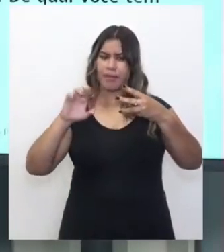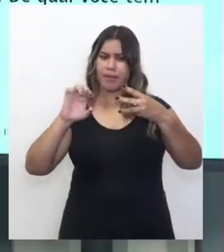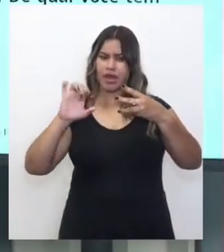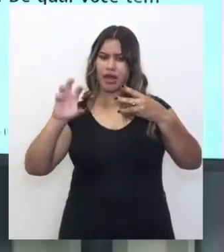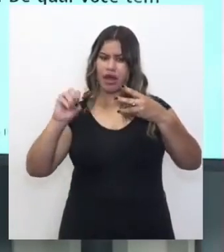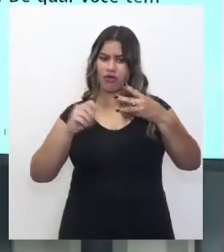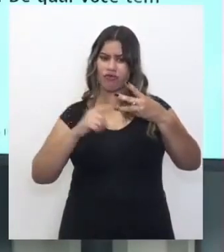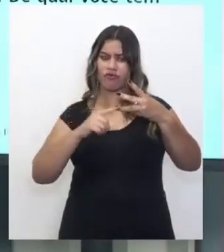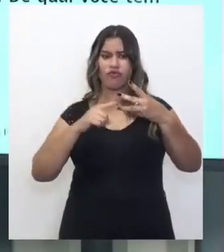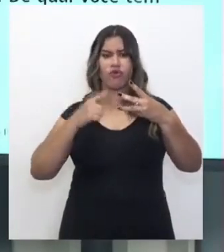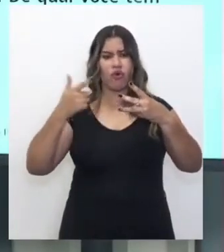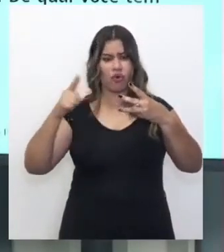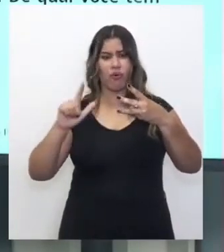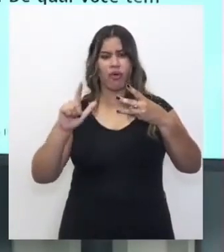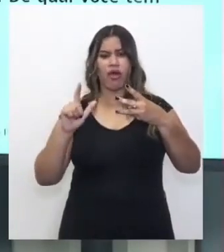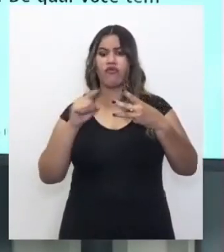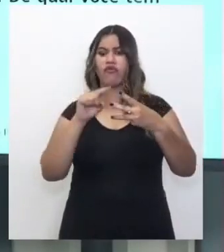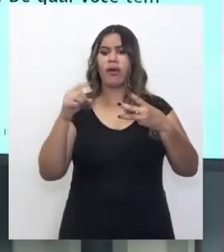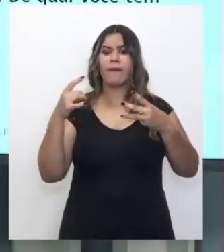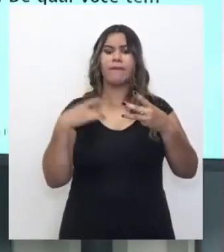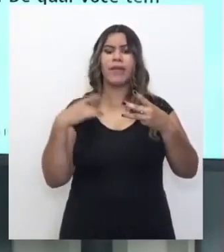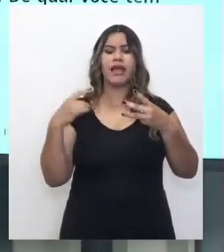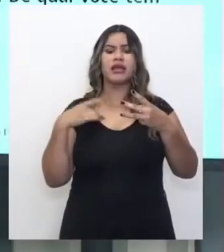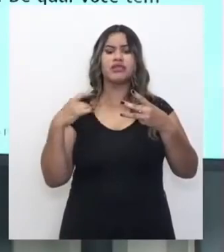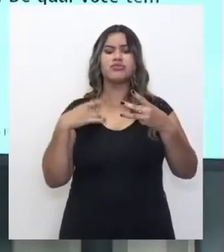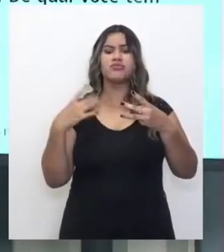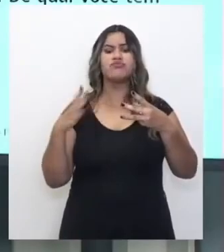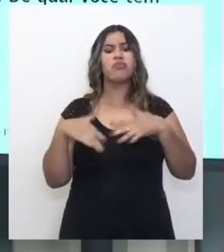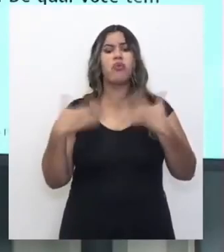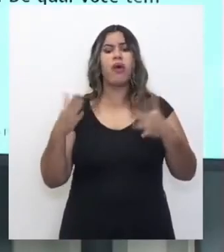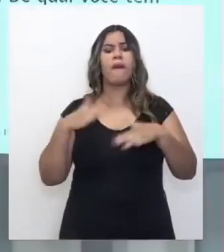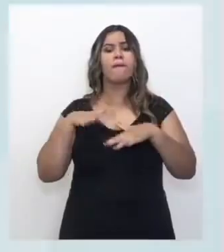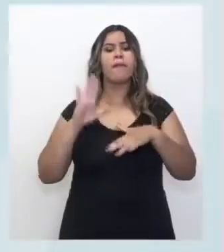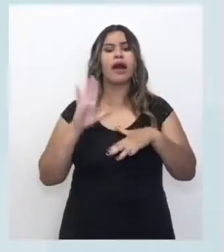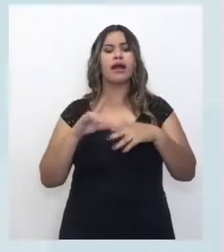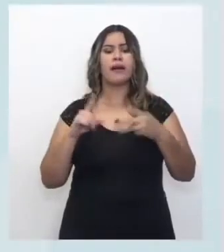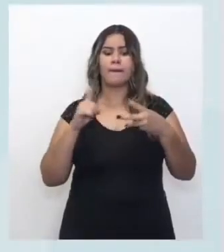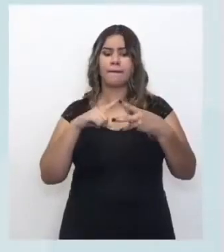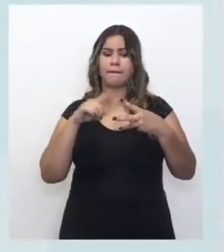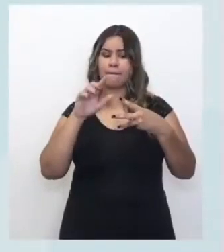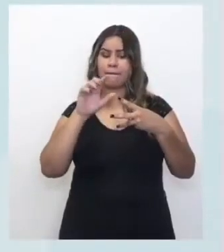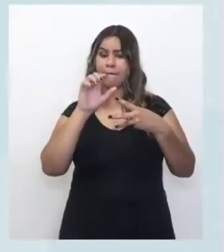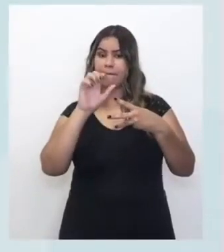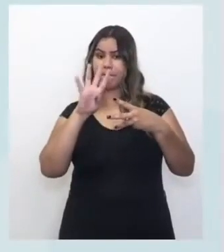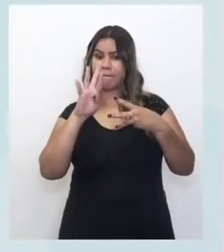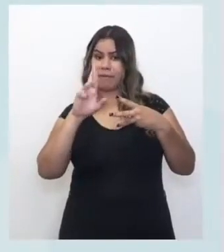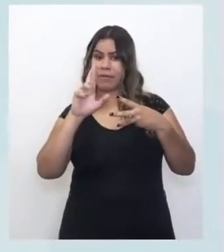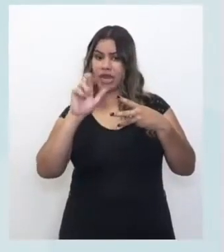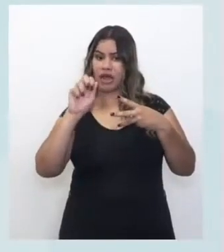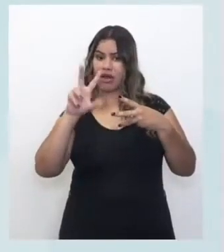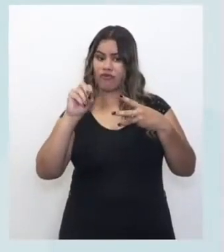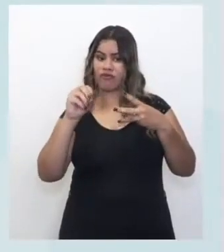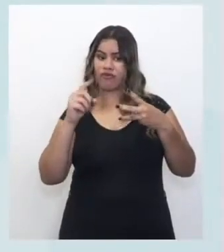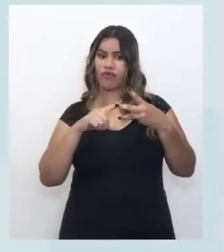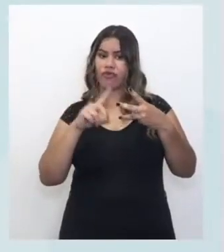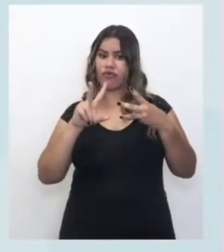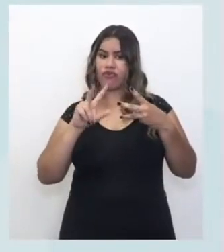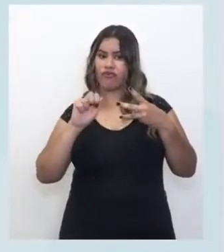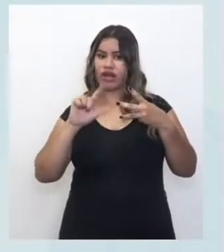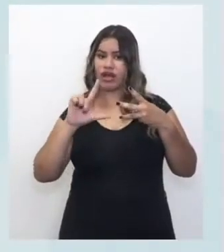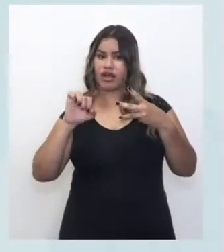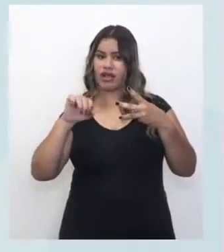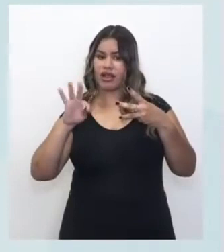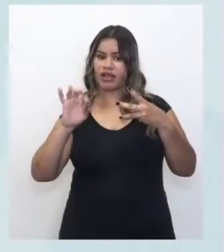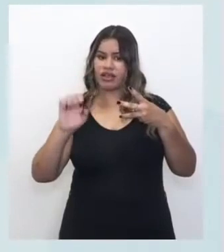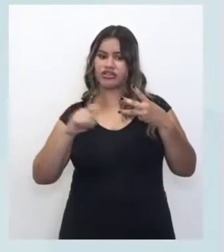pouco mais de apreensão? Vamos ver se eles já conseguem subir aí. Cão bravo, cão valente ou cão feroz? Né?